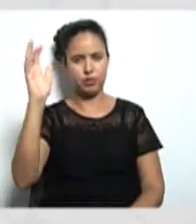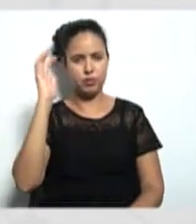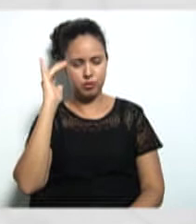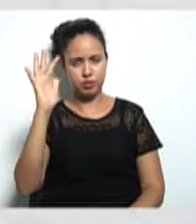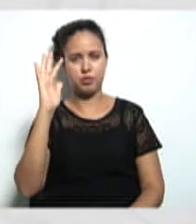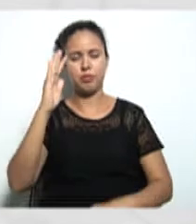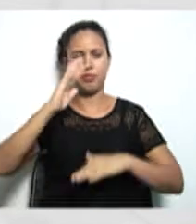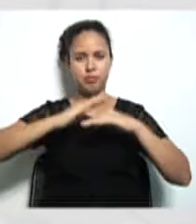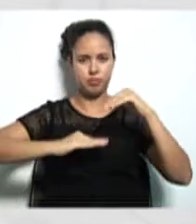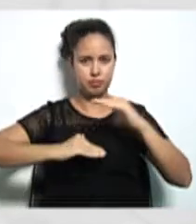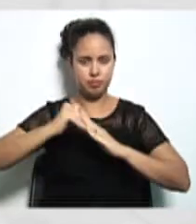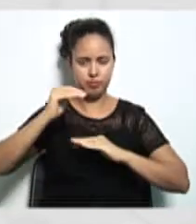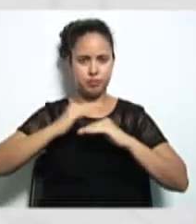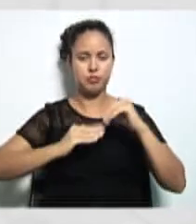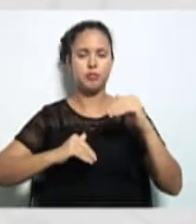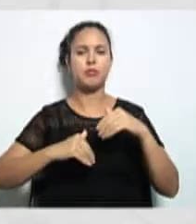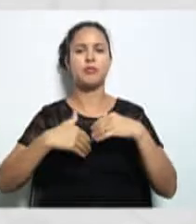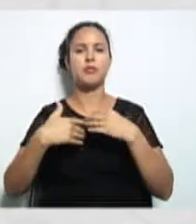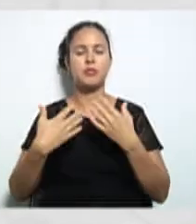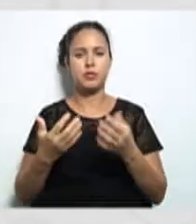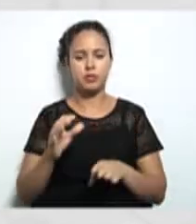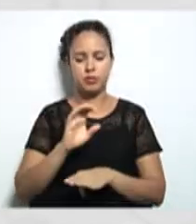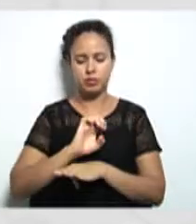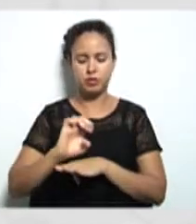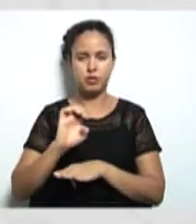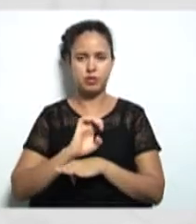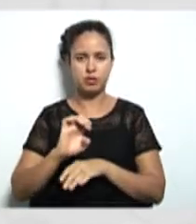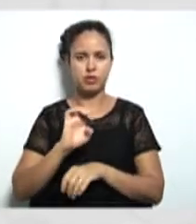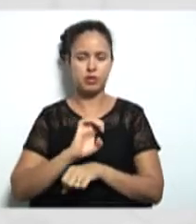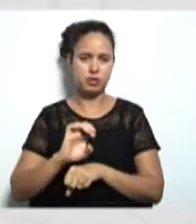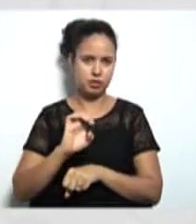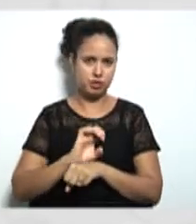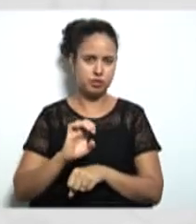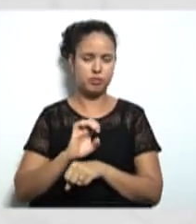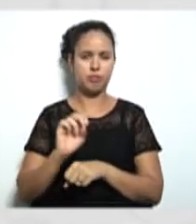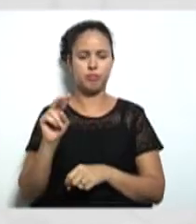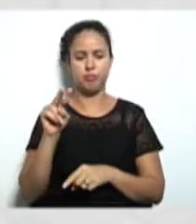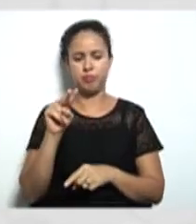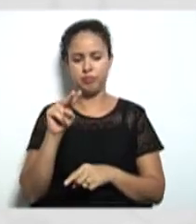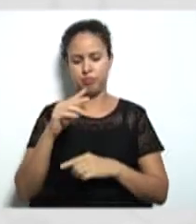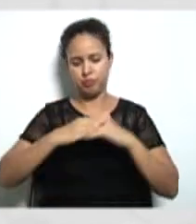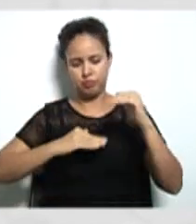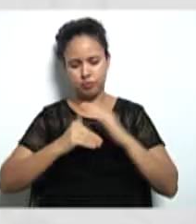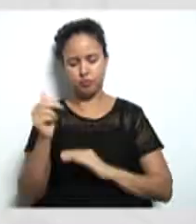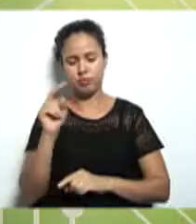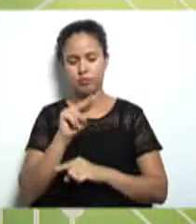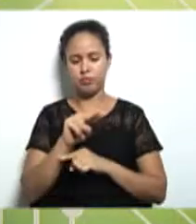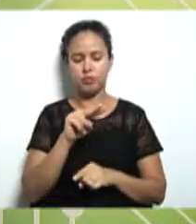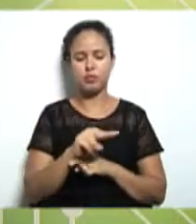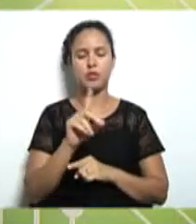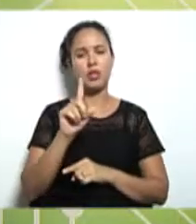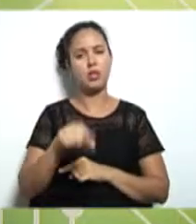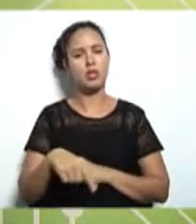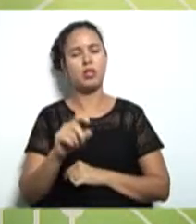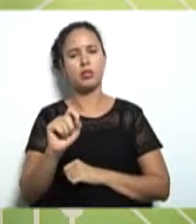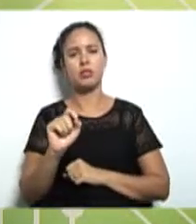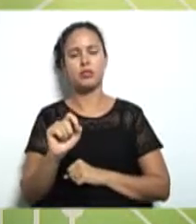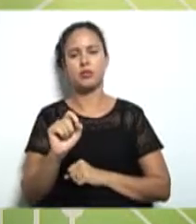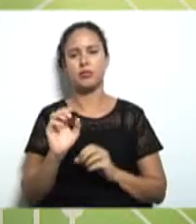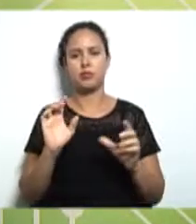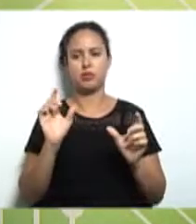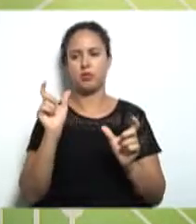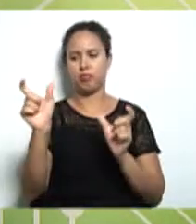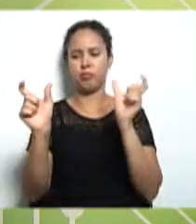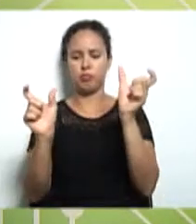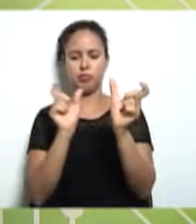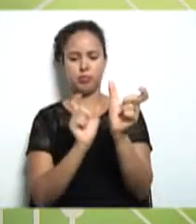estágio profissional supervisionado é essa interseção de todos esses elementos.